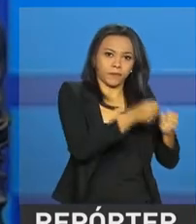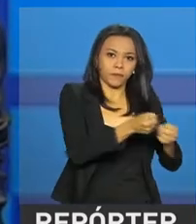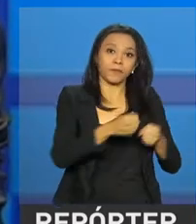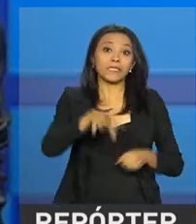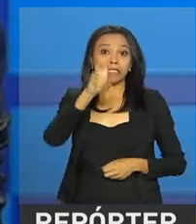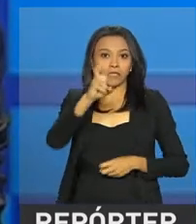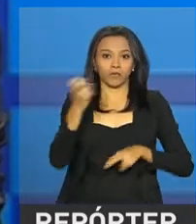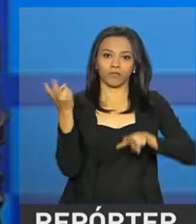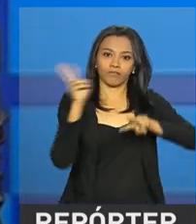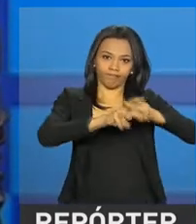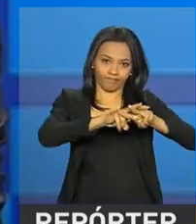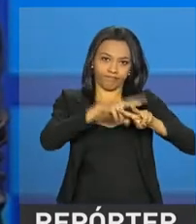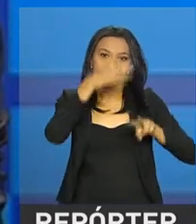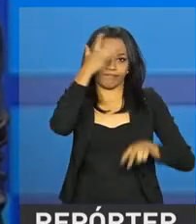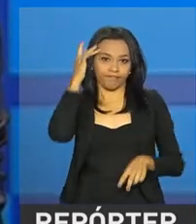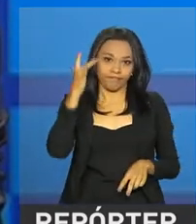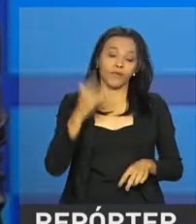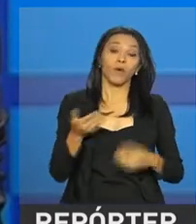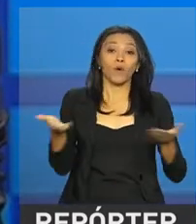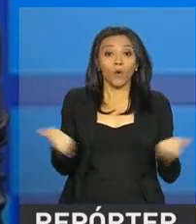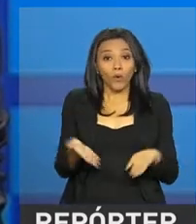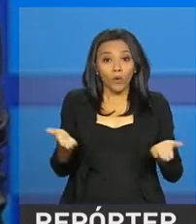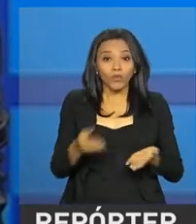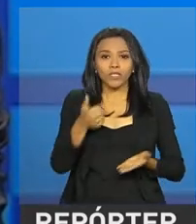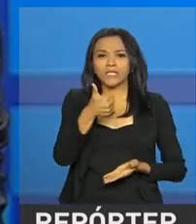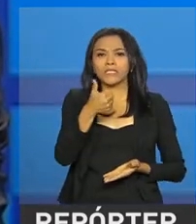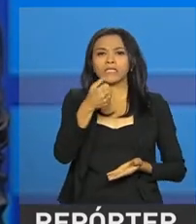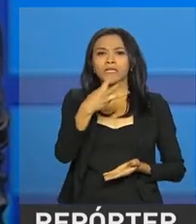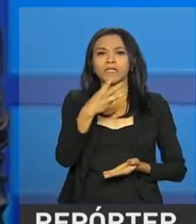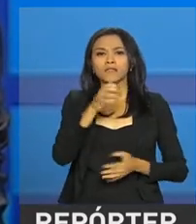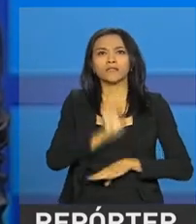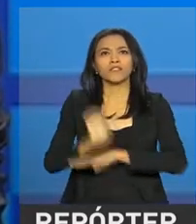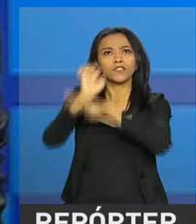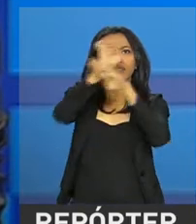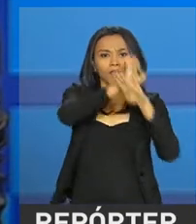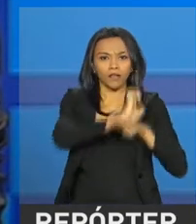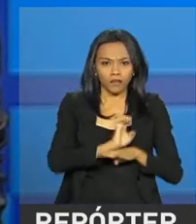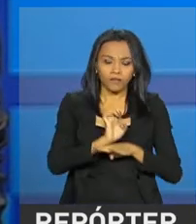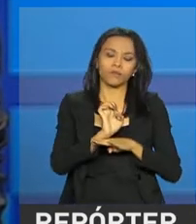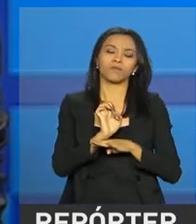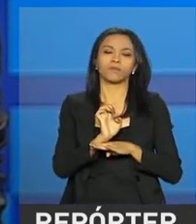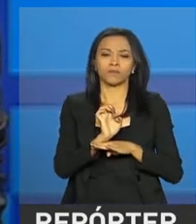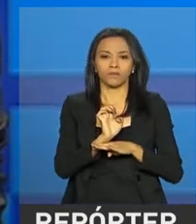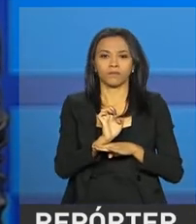de prisão. Hoje, em 3 estados, Operação